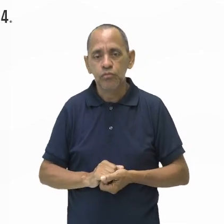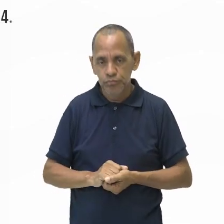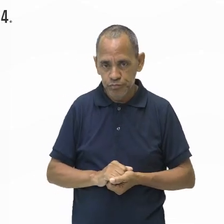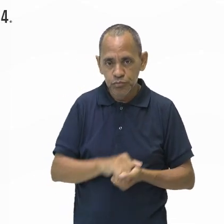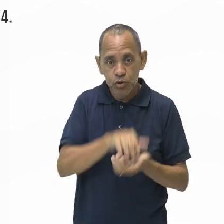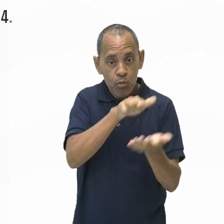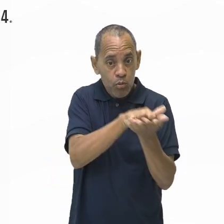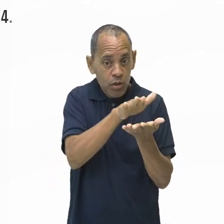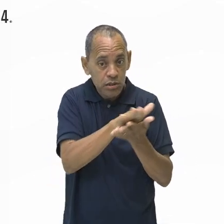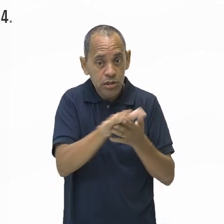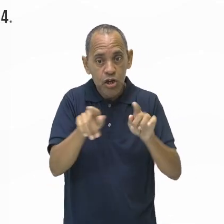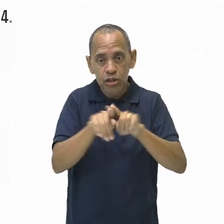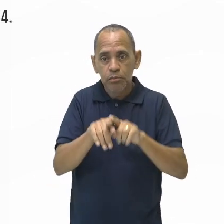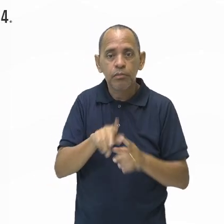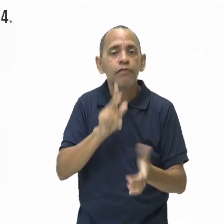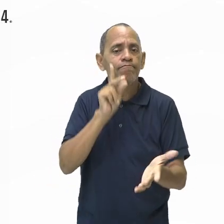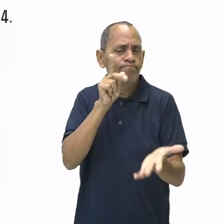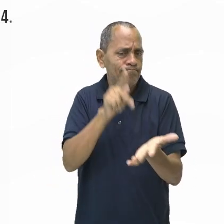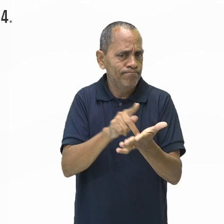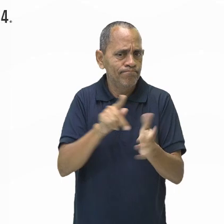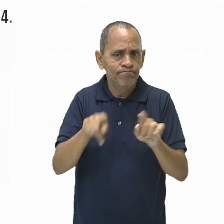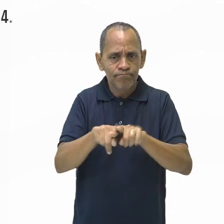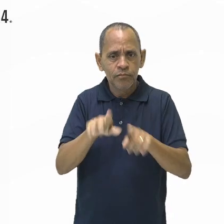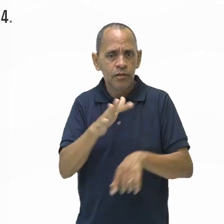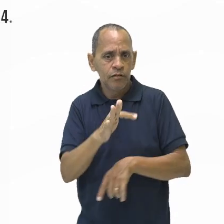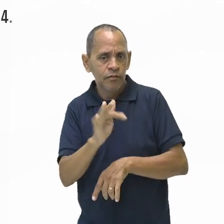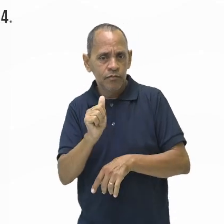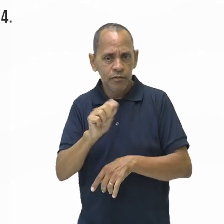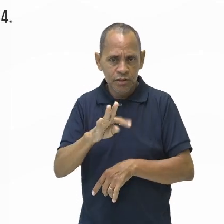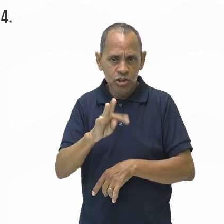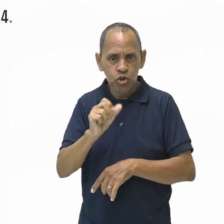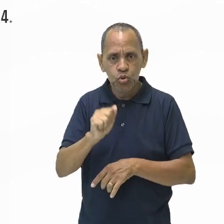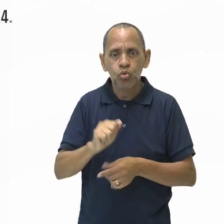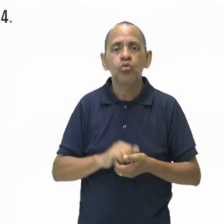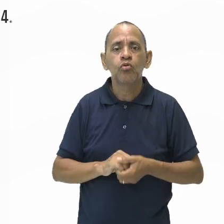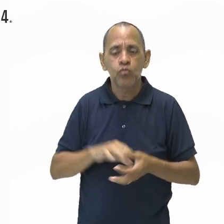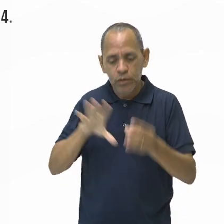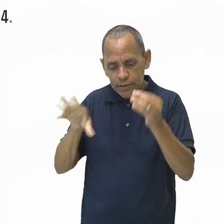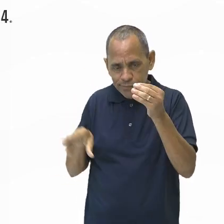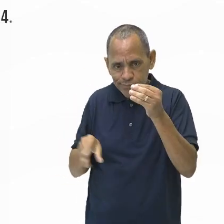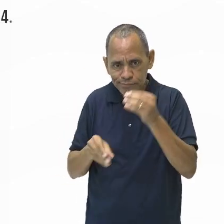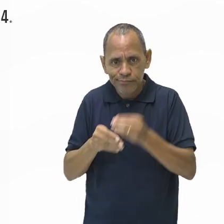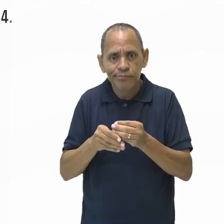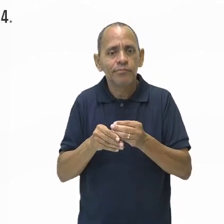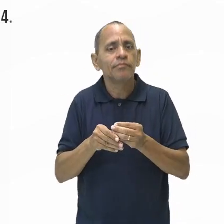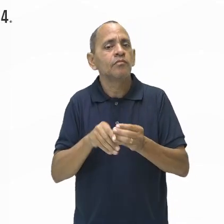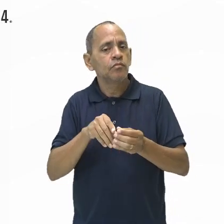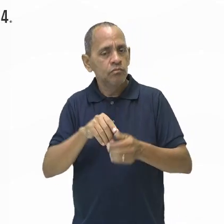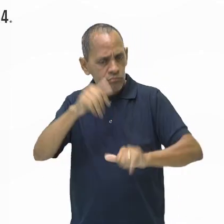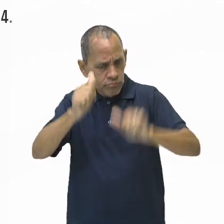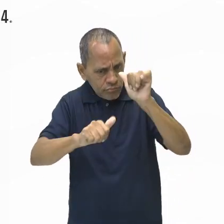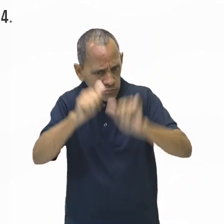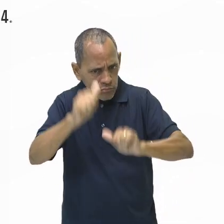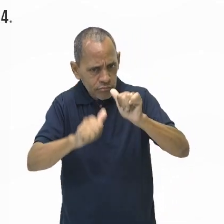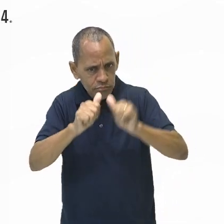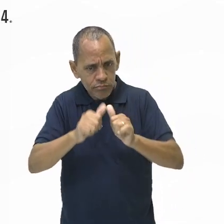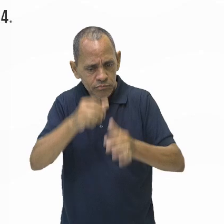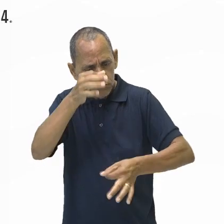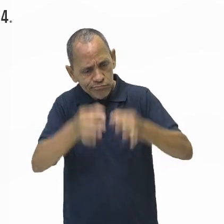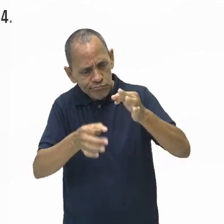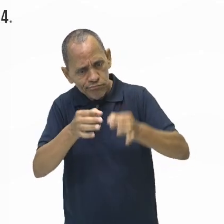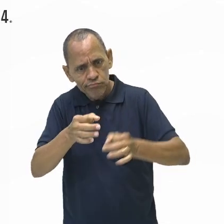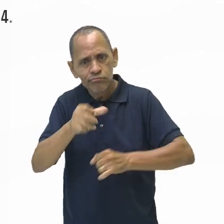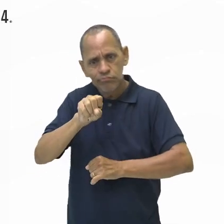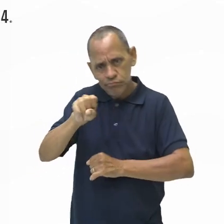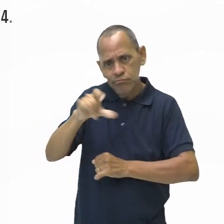o resumo, né, passar essa informação, vai acrescentar uma avaliação, um julgamento de valor, uma